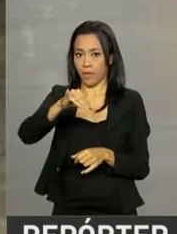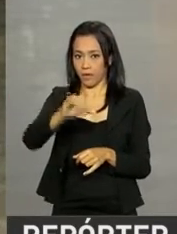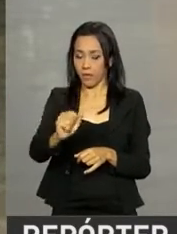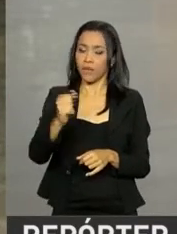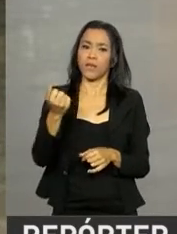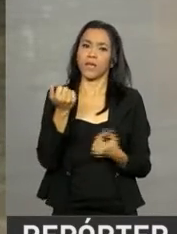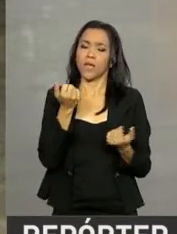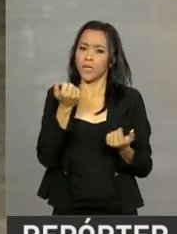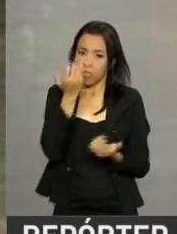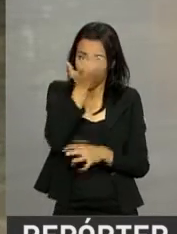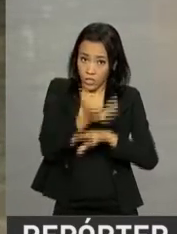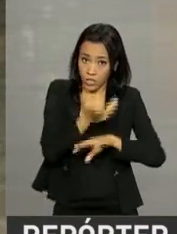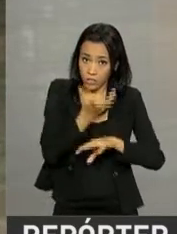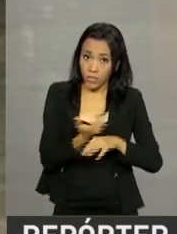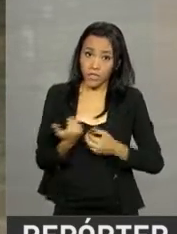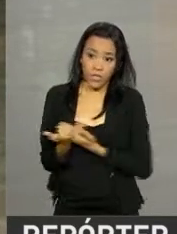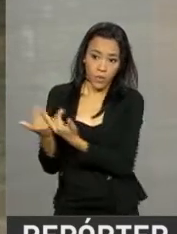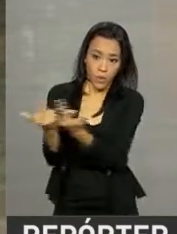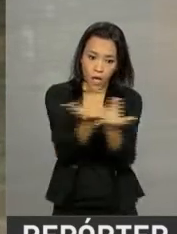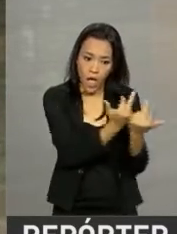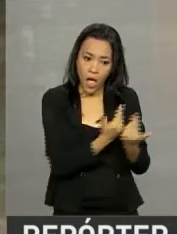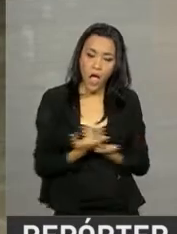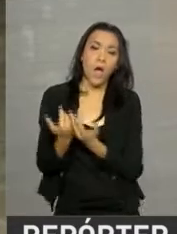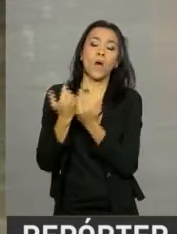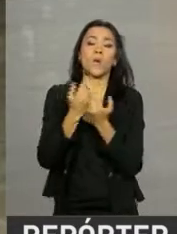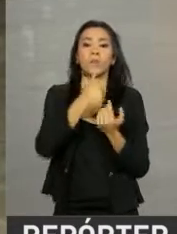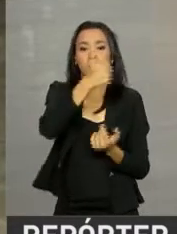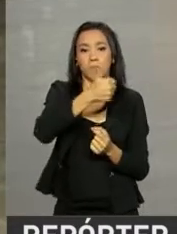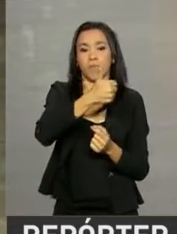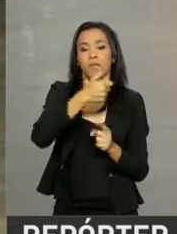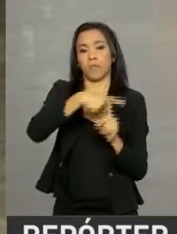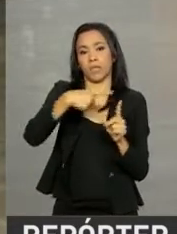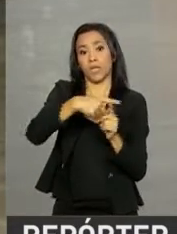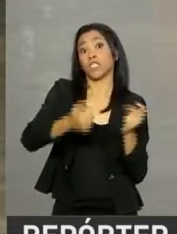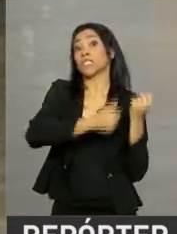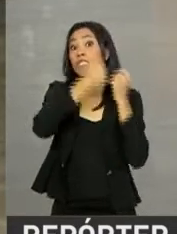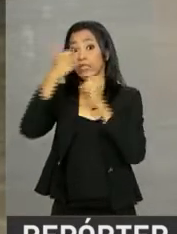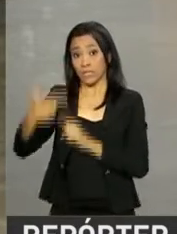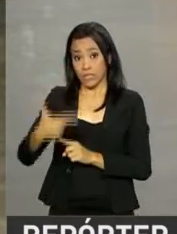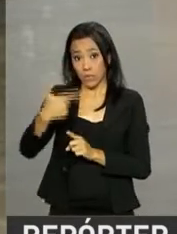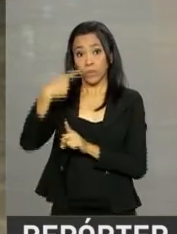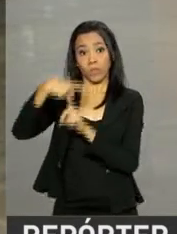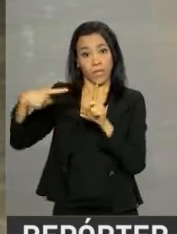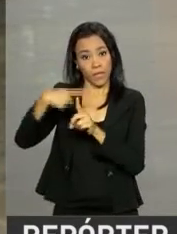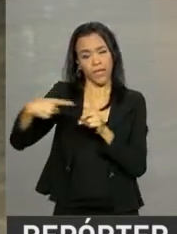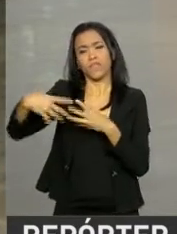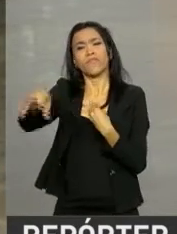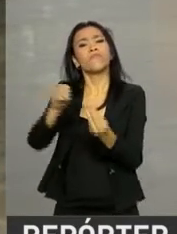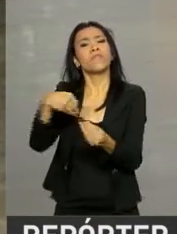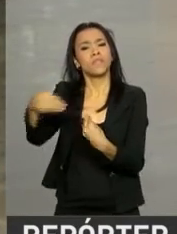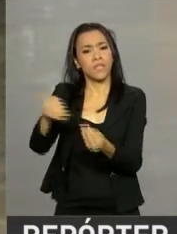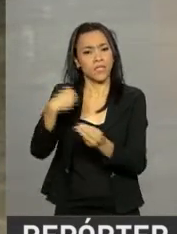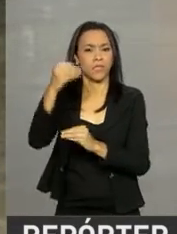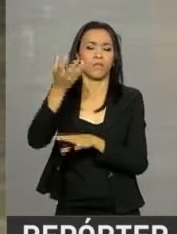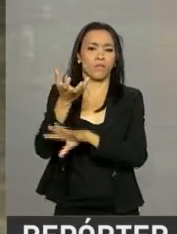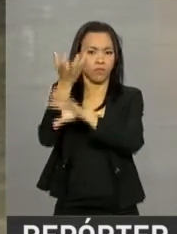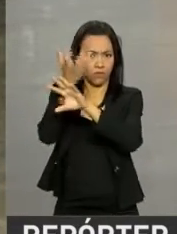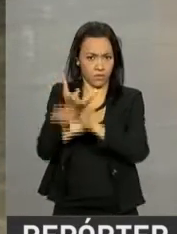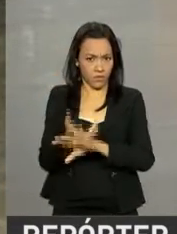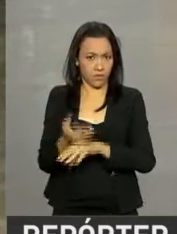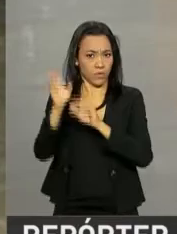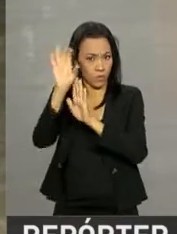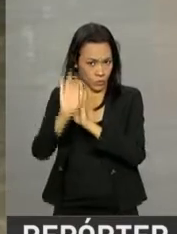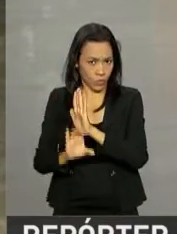do ensino médio na segunda metade do ensino médio viria portanto a flexibilização quando os estudantes